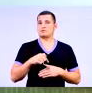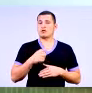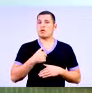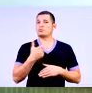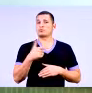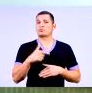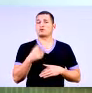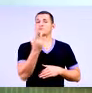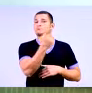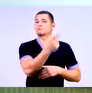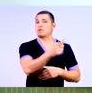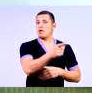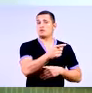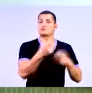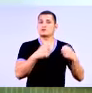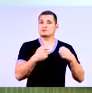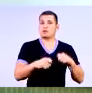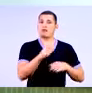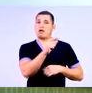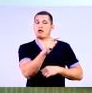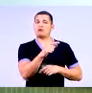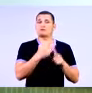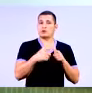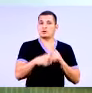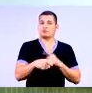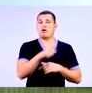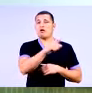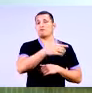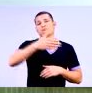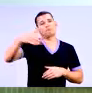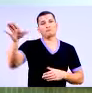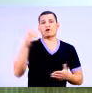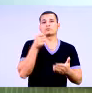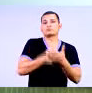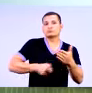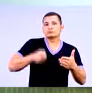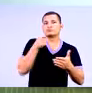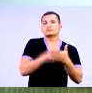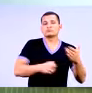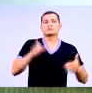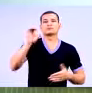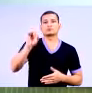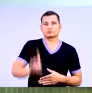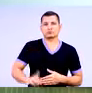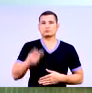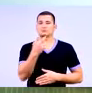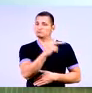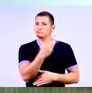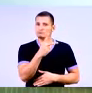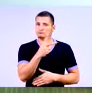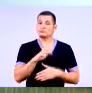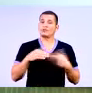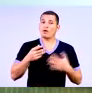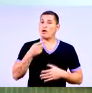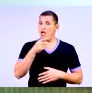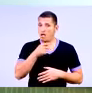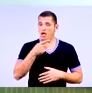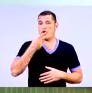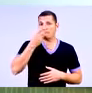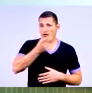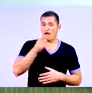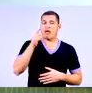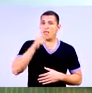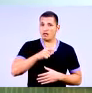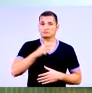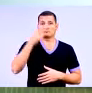aquelas necessidades, aqueles problemas, ele que vai lutar pelos direitos dele. Então, essa fala, esse pensamento